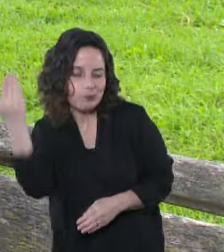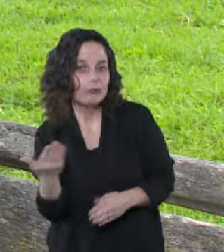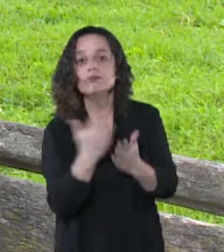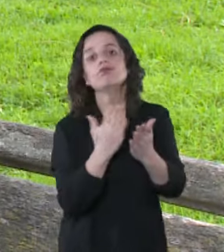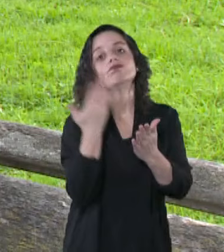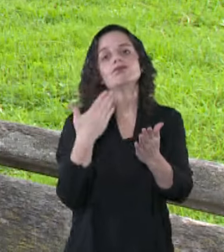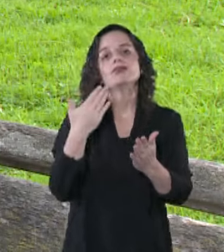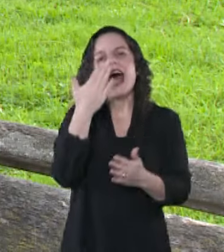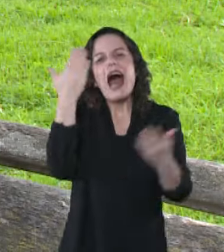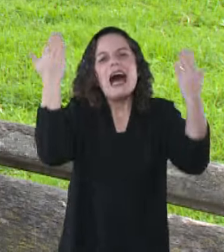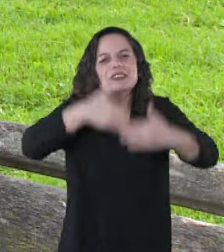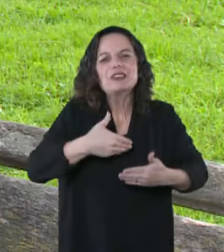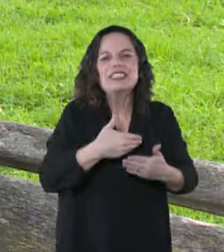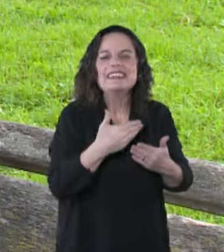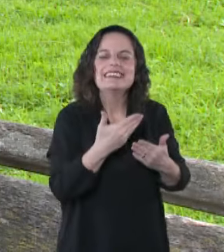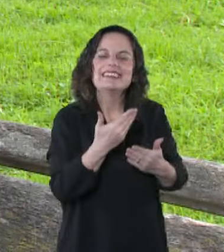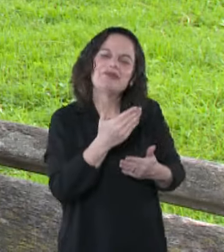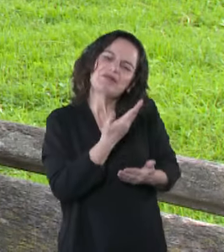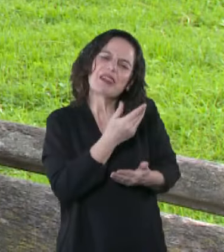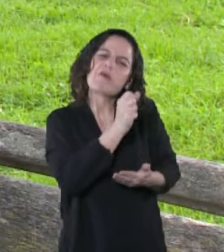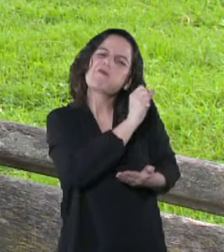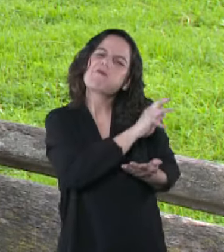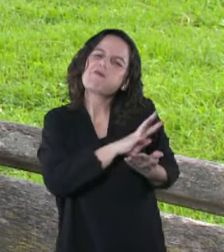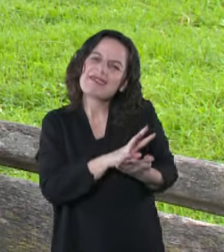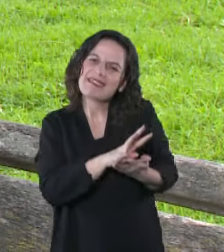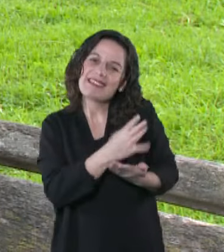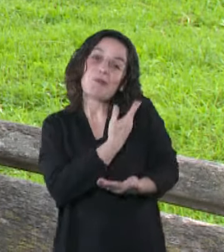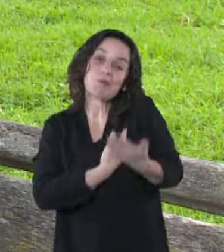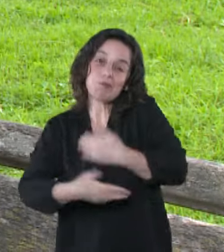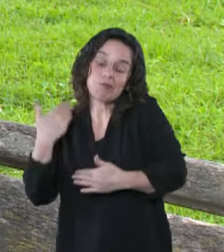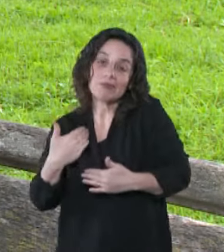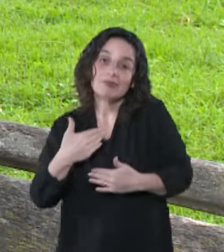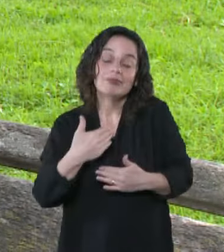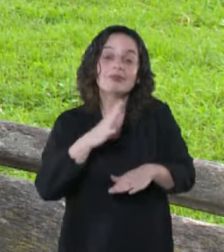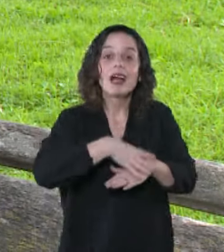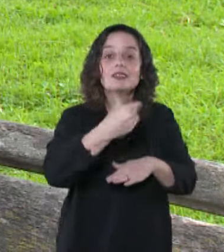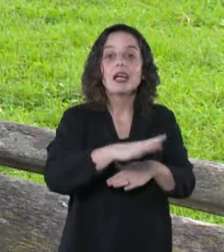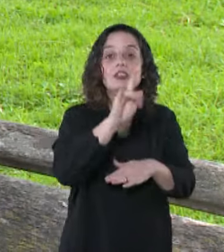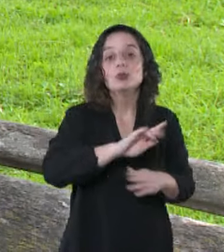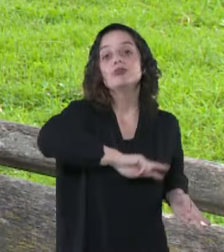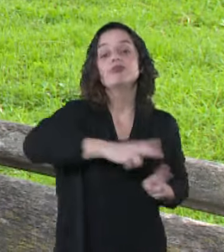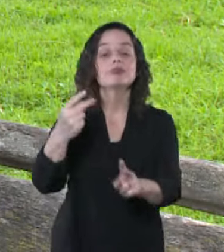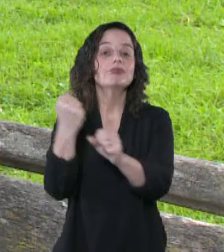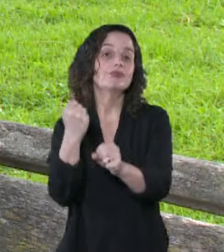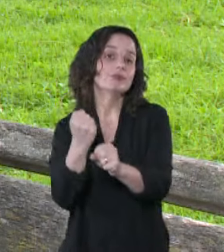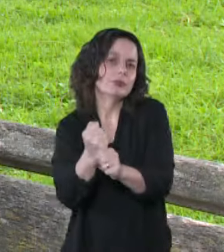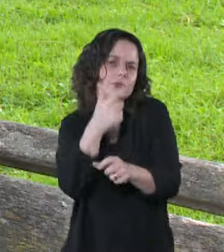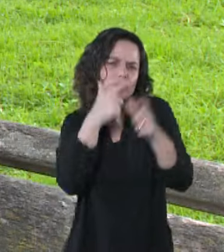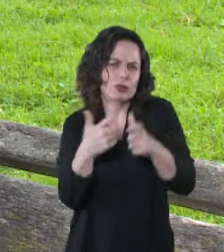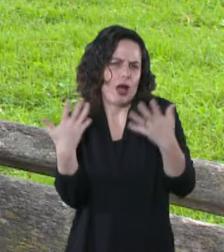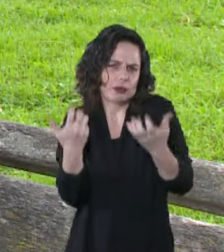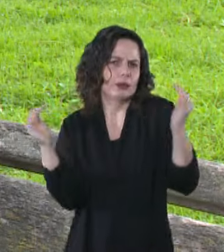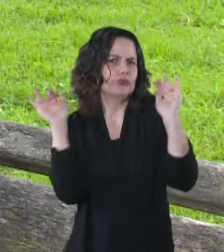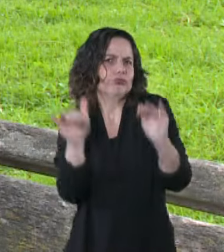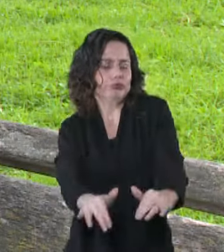quarta classe à noite, não é? E vieram trabalhar para Lisboa, como tantas outras pessoas vieram na altura, e depois